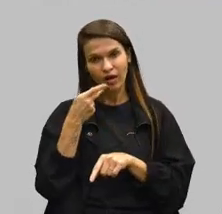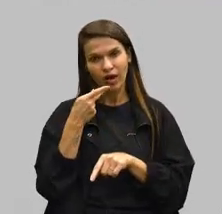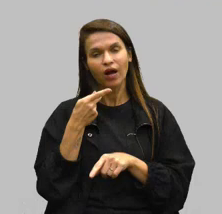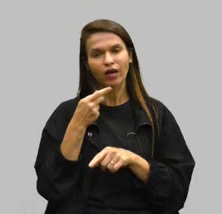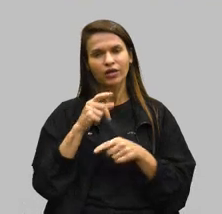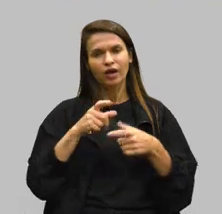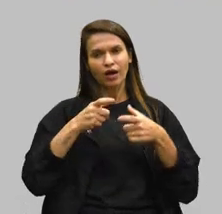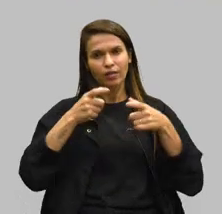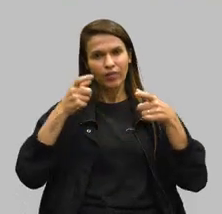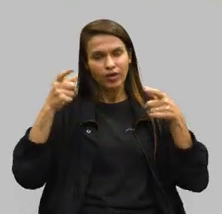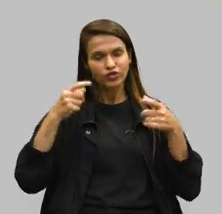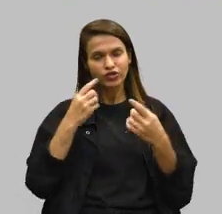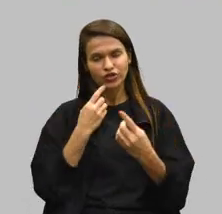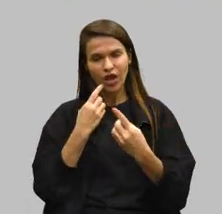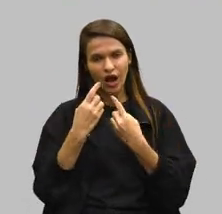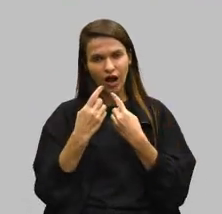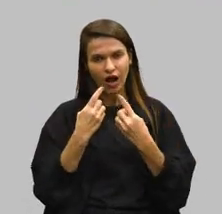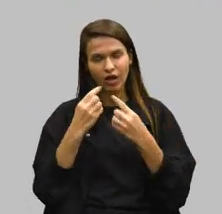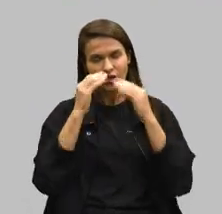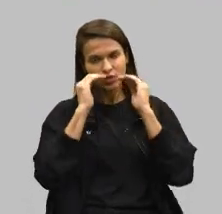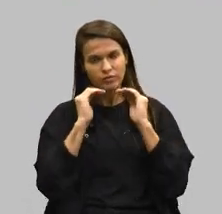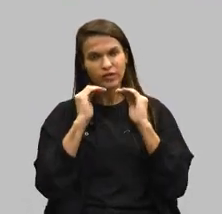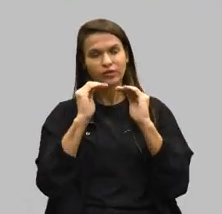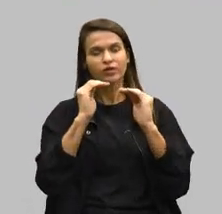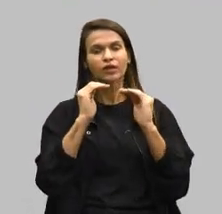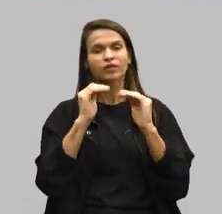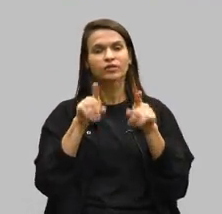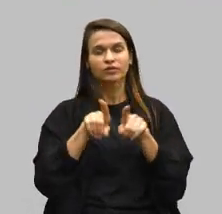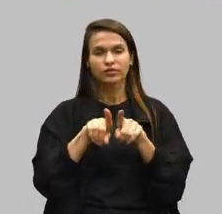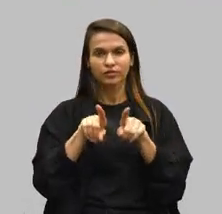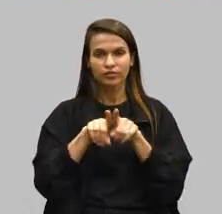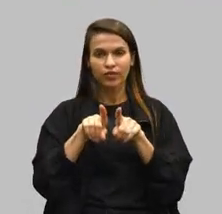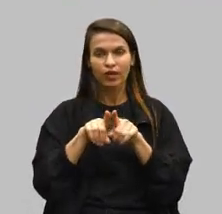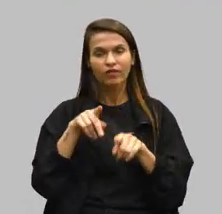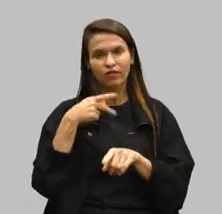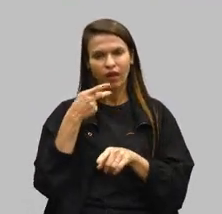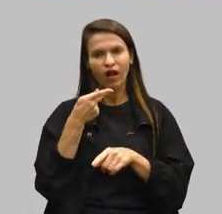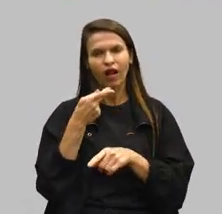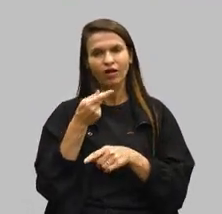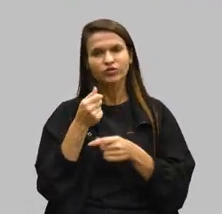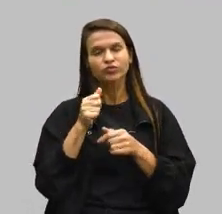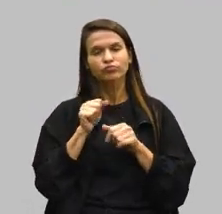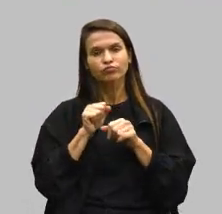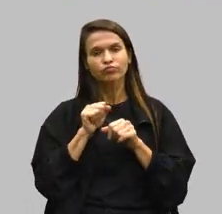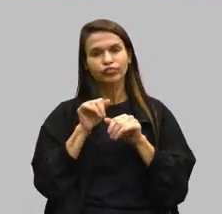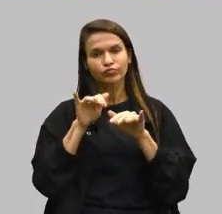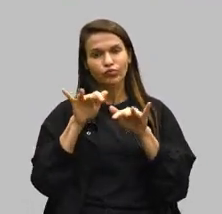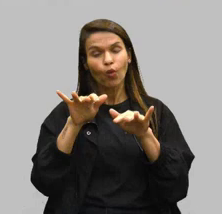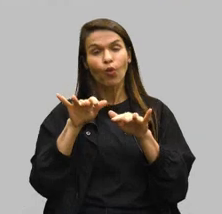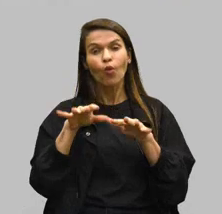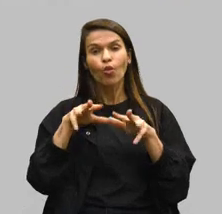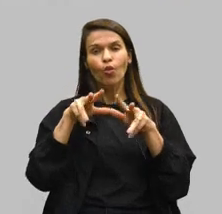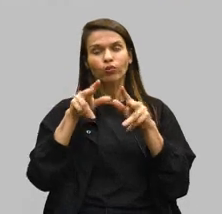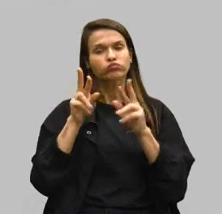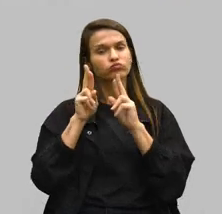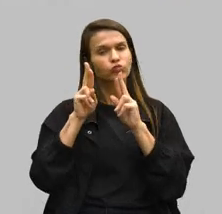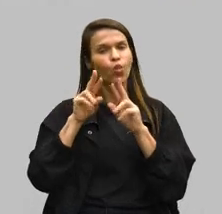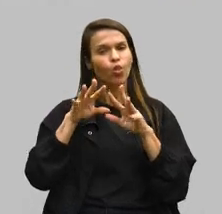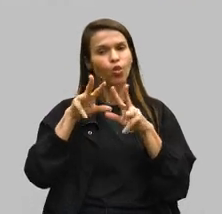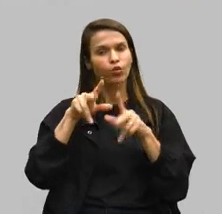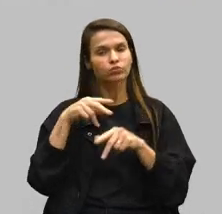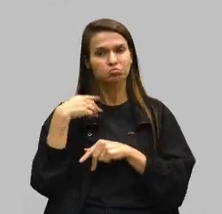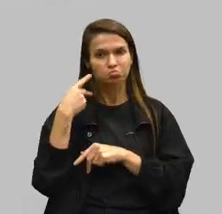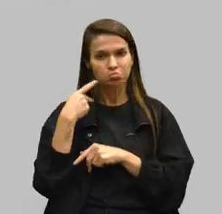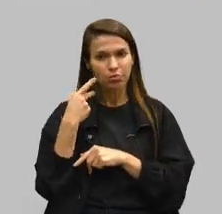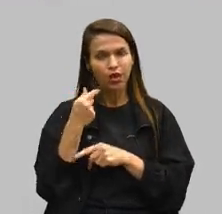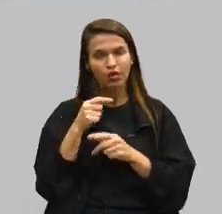ampliação de diálogo respeitabilidade e também falar de forma republicana que conto com todos os parlamentares conto